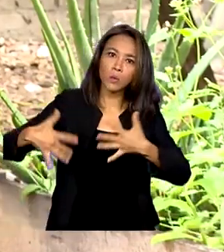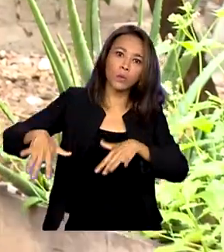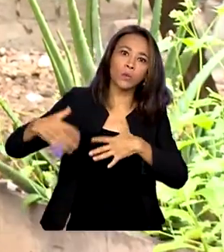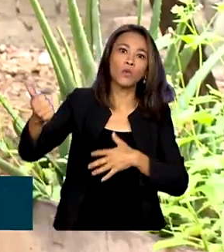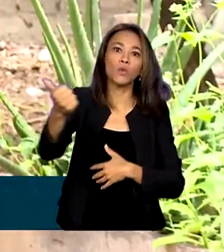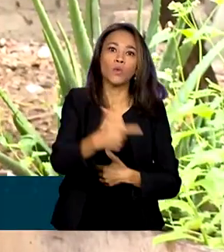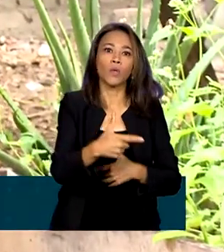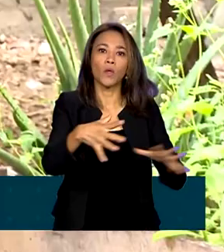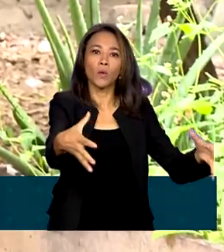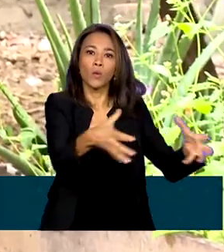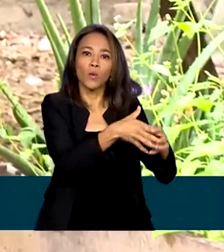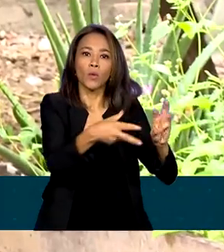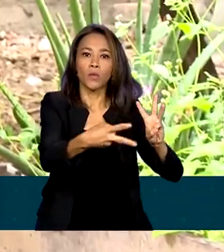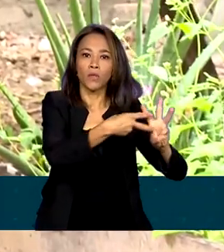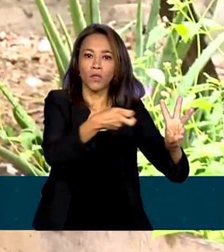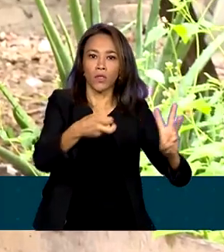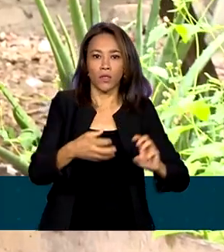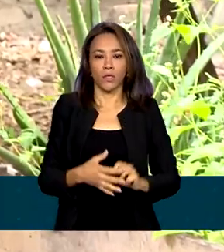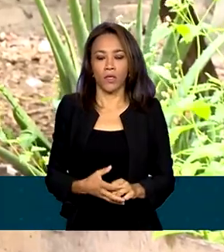recebe. Hoje